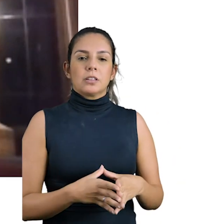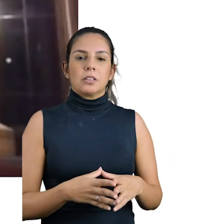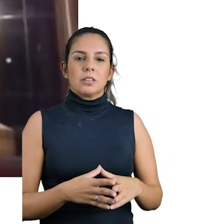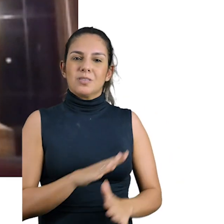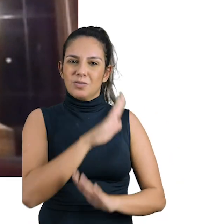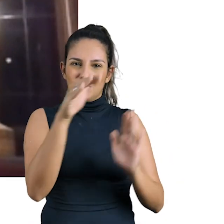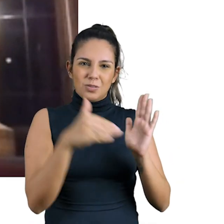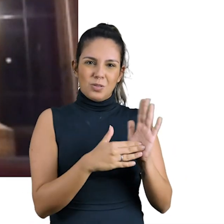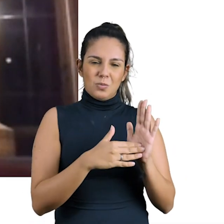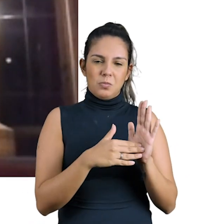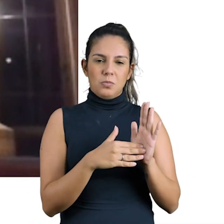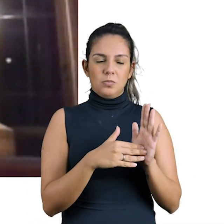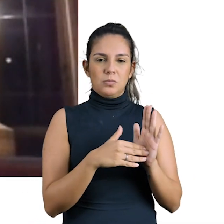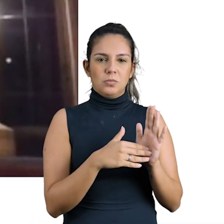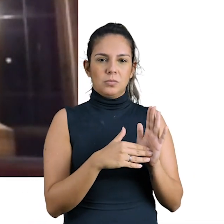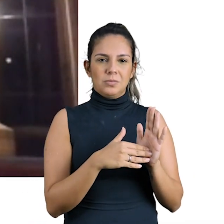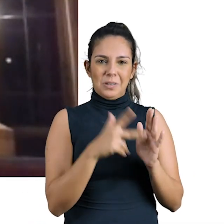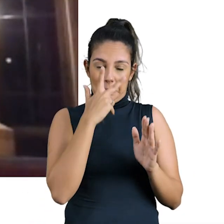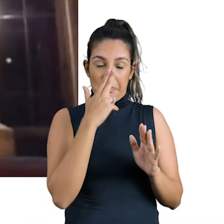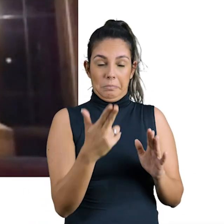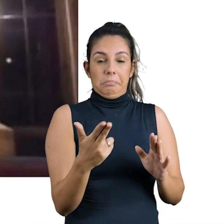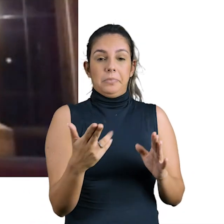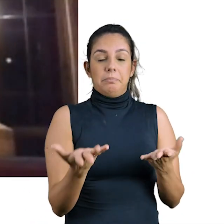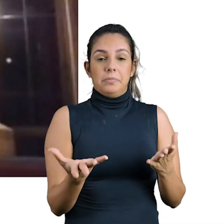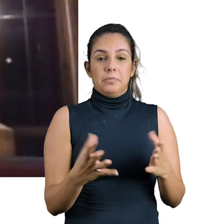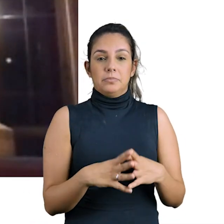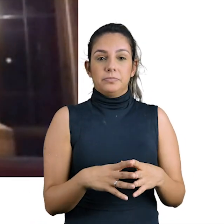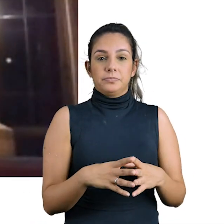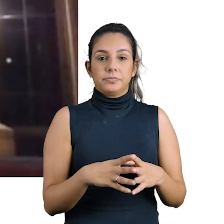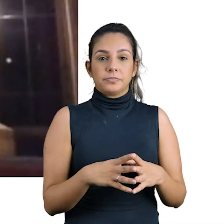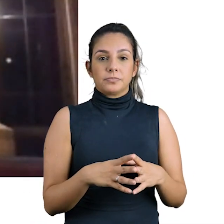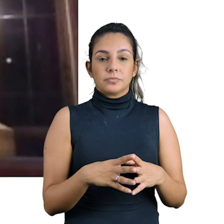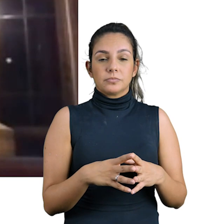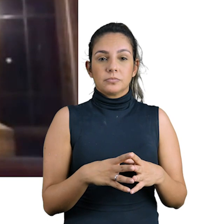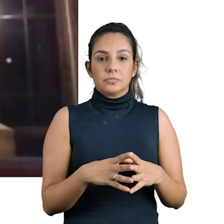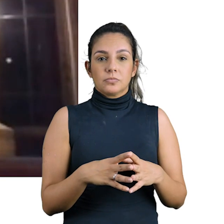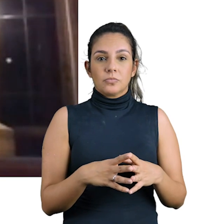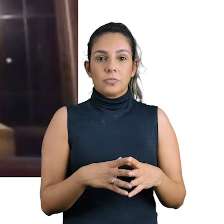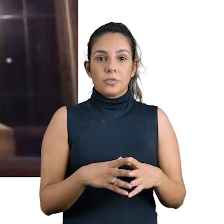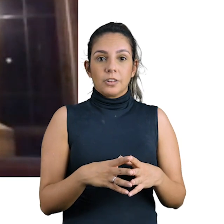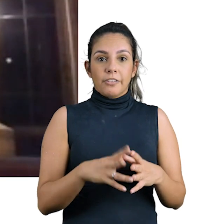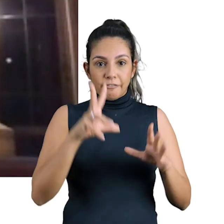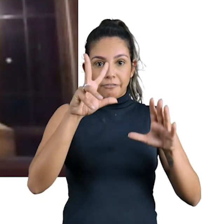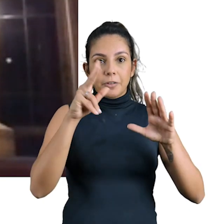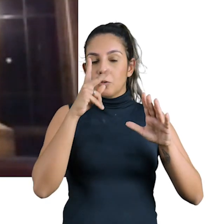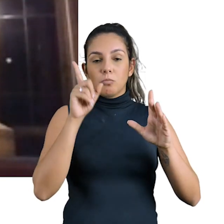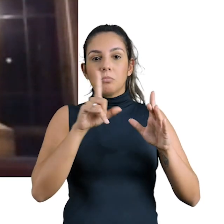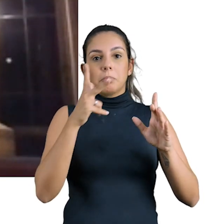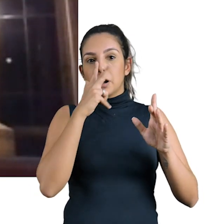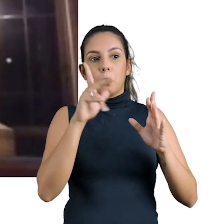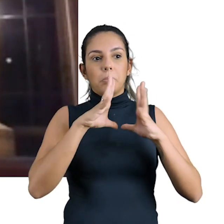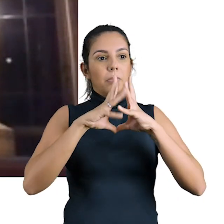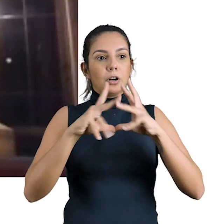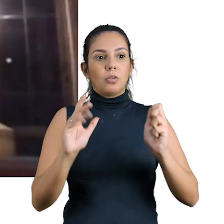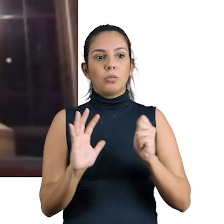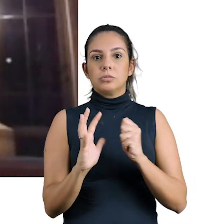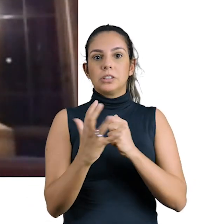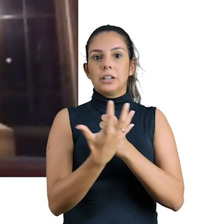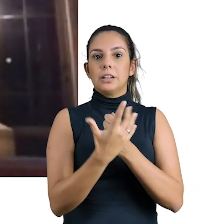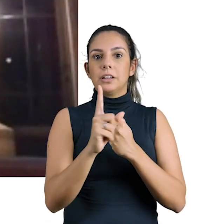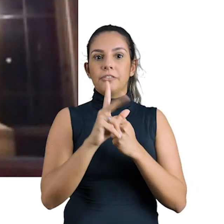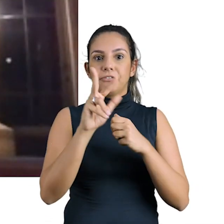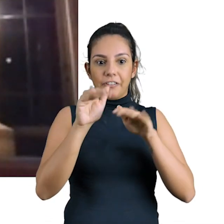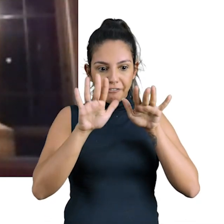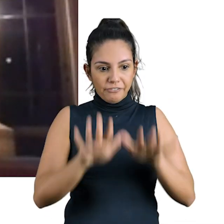é todo mundo, e ao que parece, essa situação veio para ficar, né? Então, ou pelo menos em